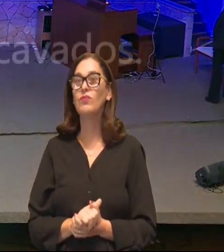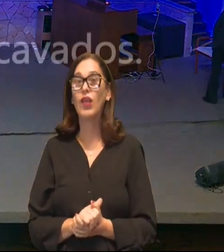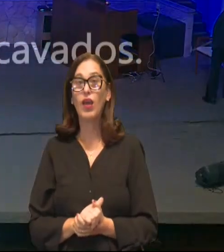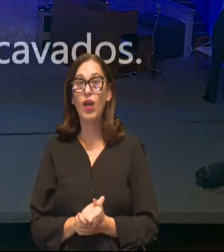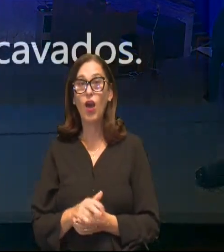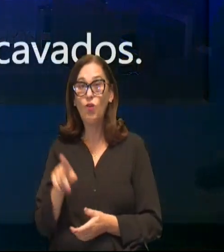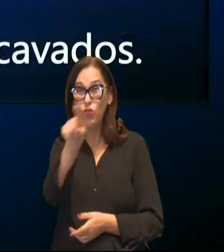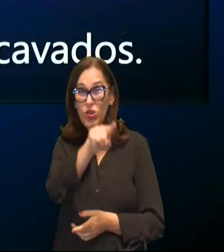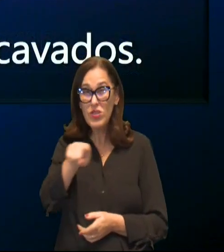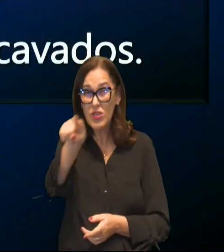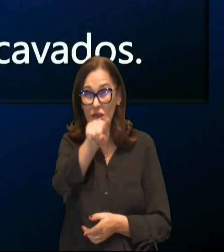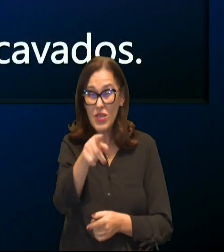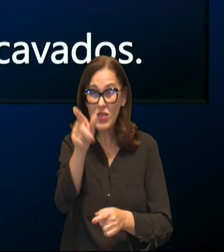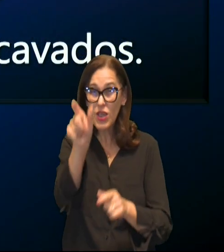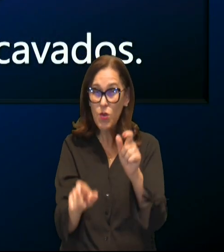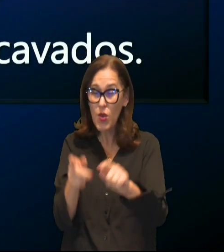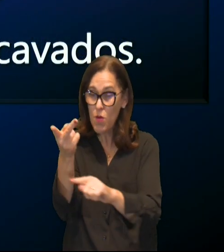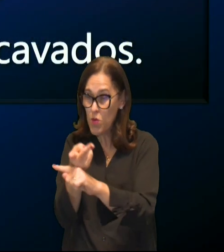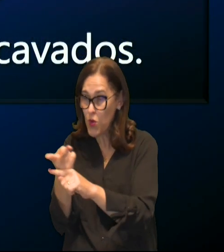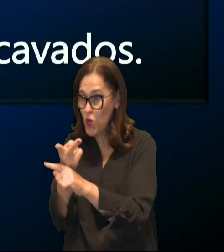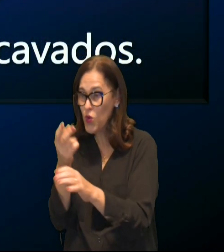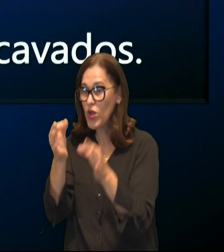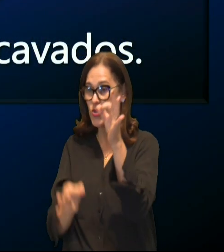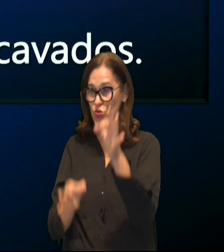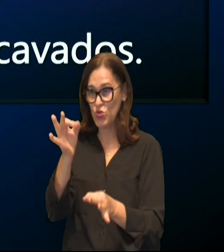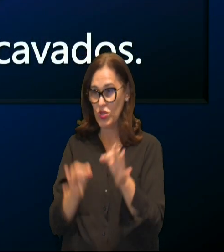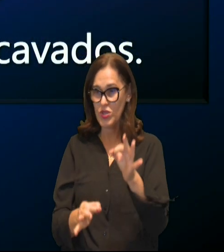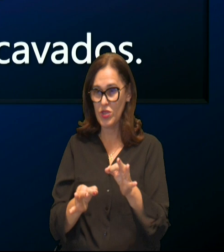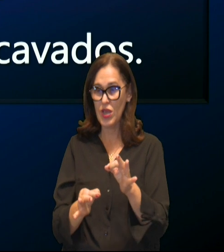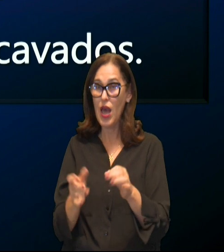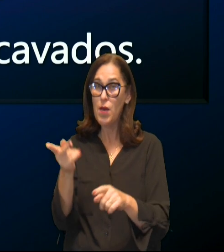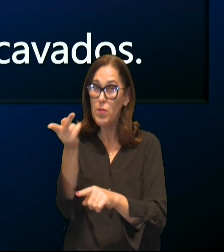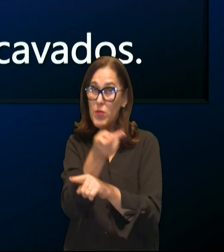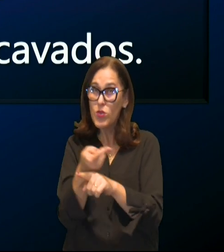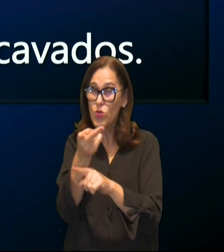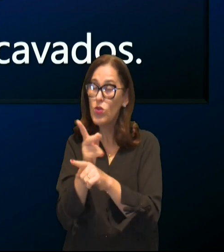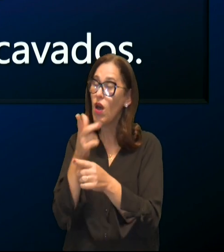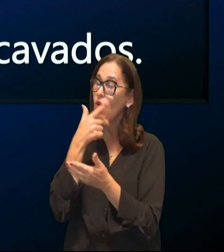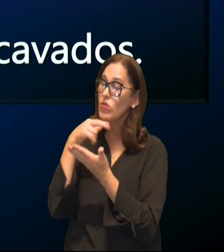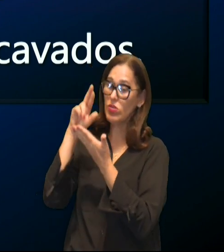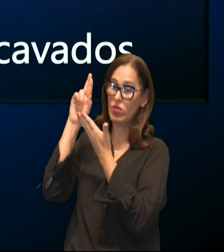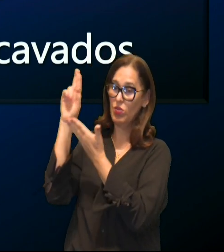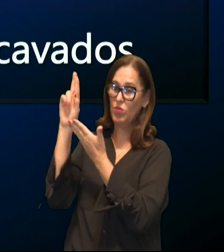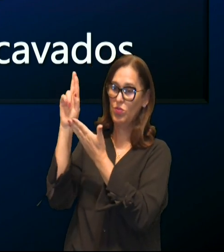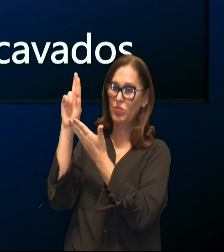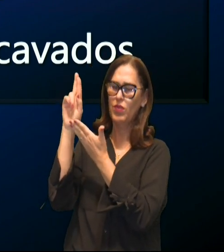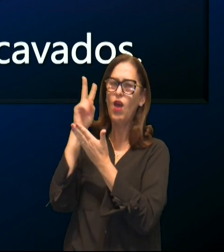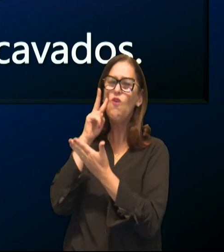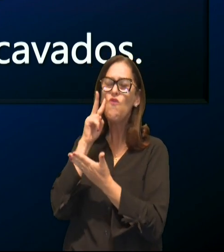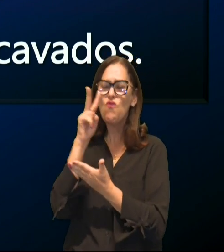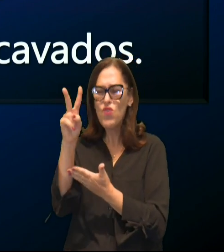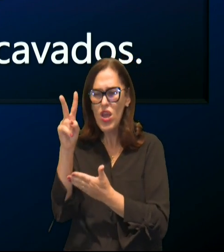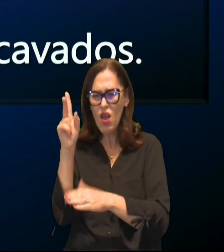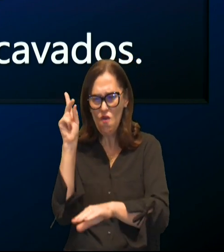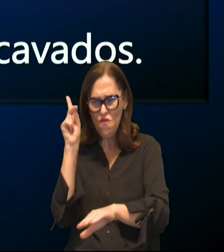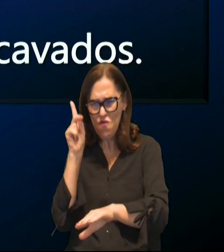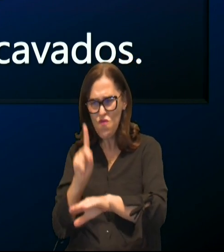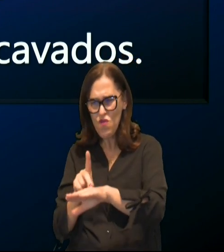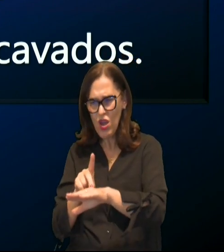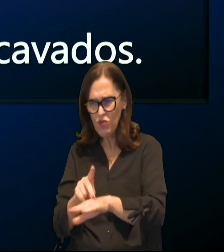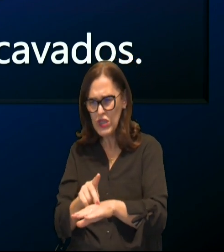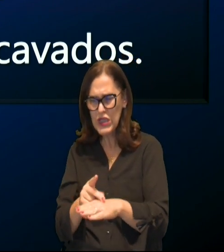Ouvi-me, vós, os que procurais a justiça, os que buscais o Senhor. Olhai para a rocha de que